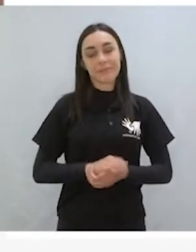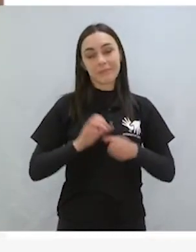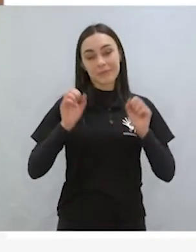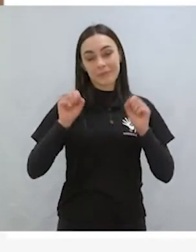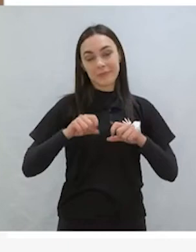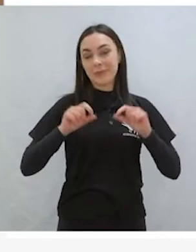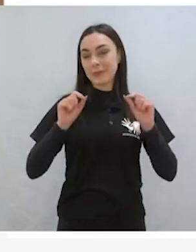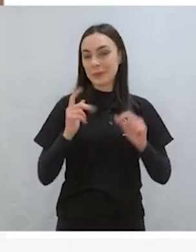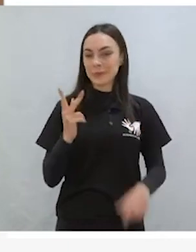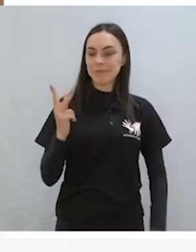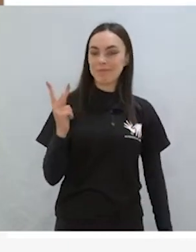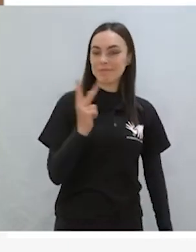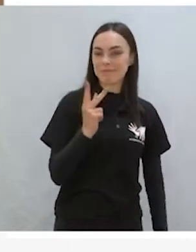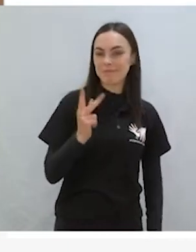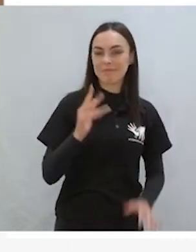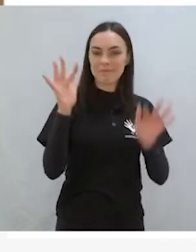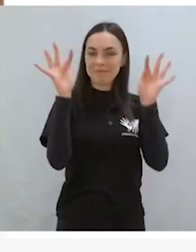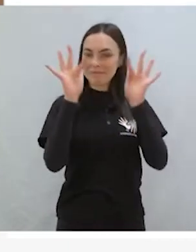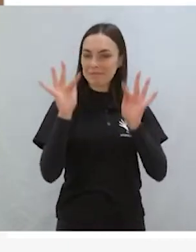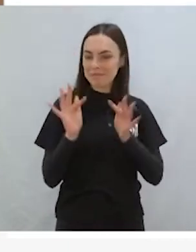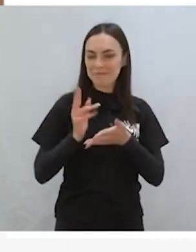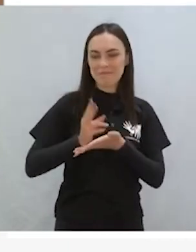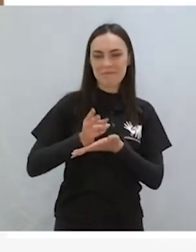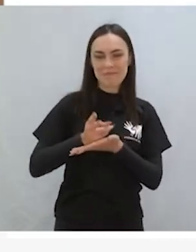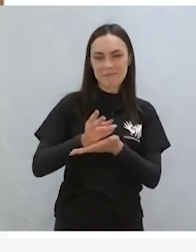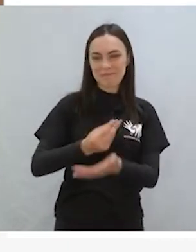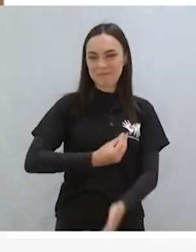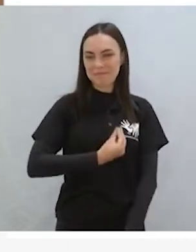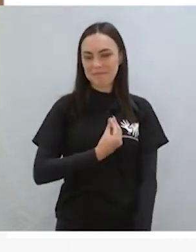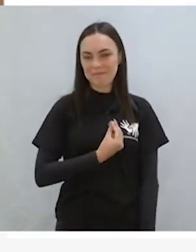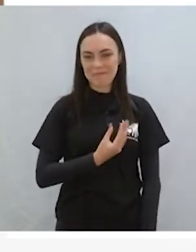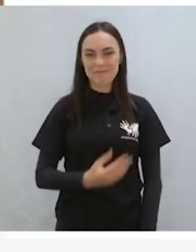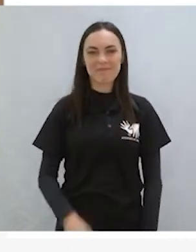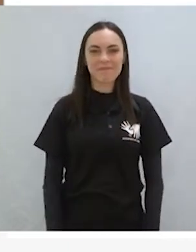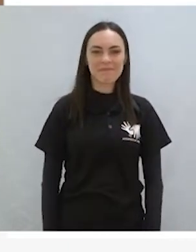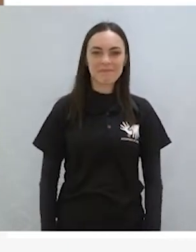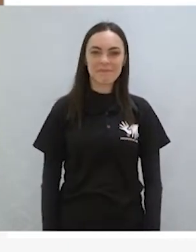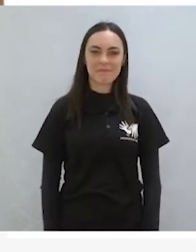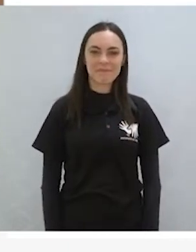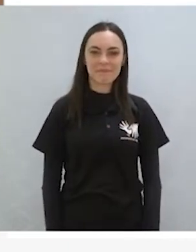E, é claro, viveram felizes para sempre.